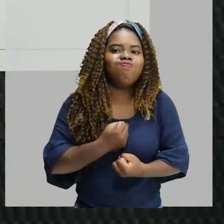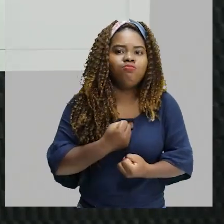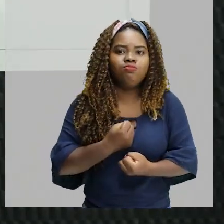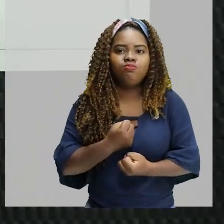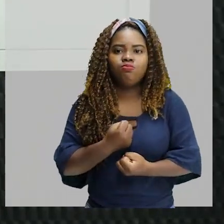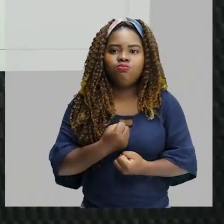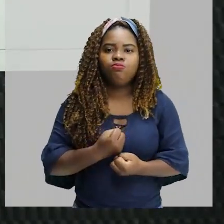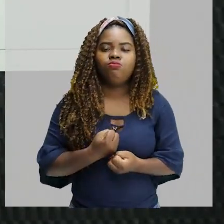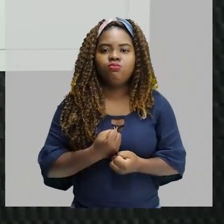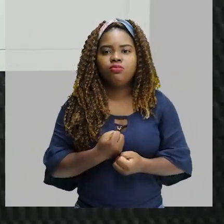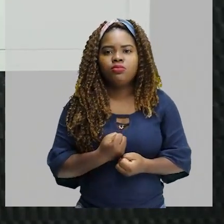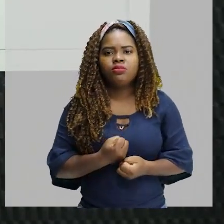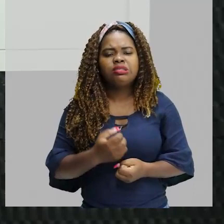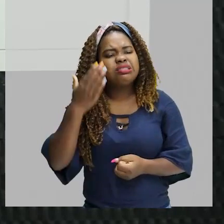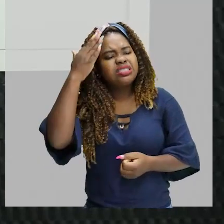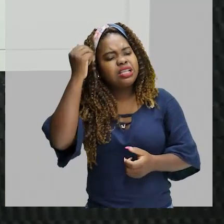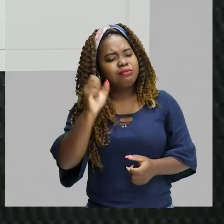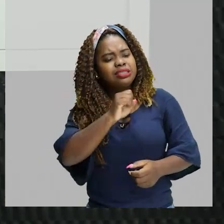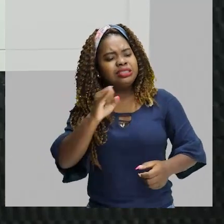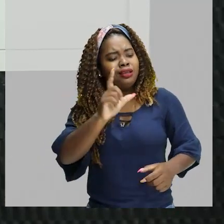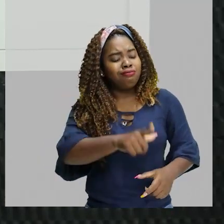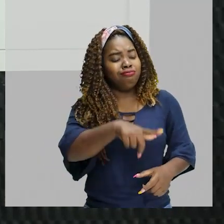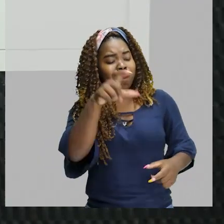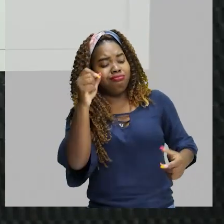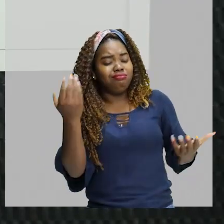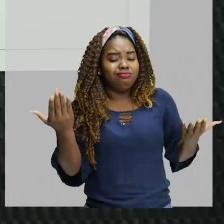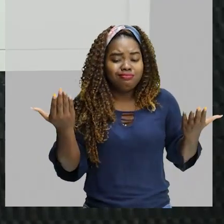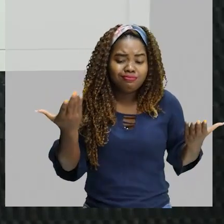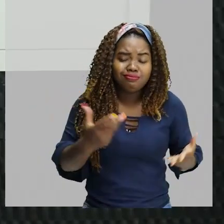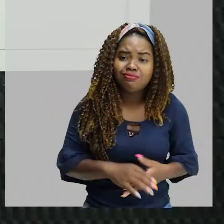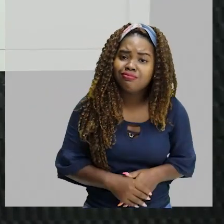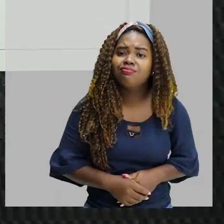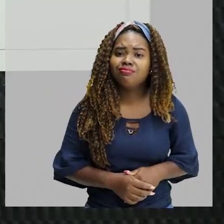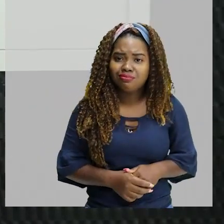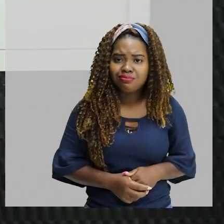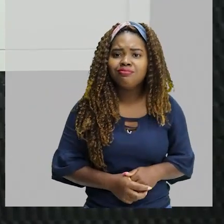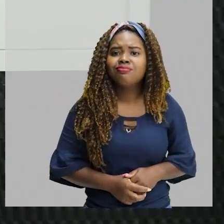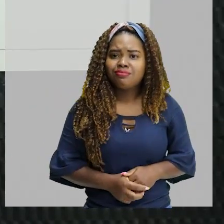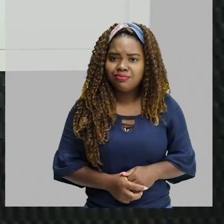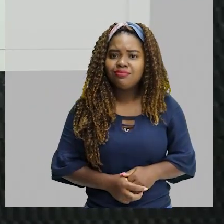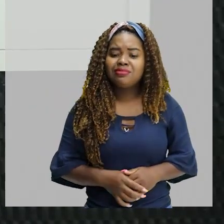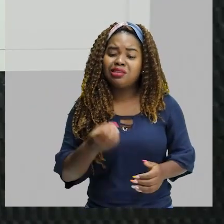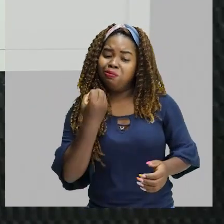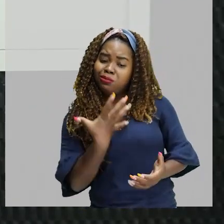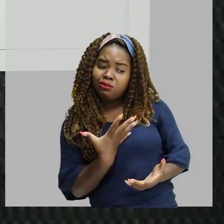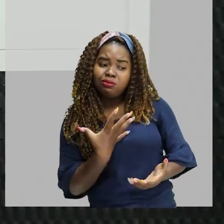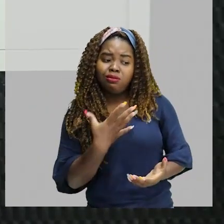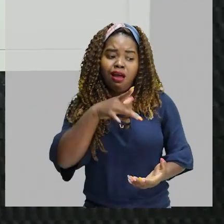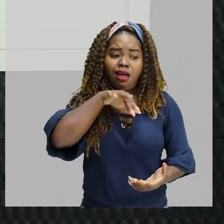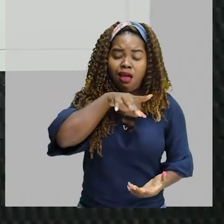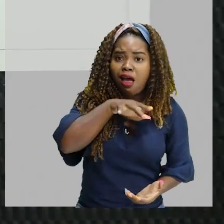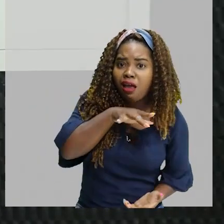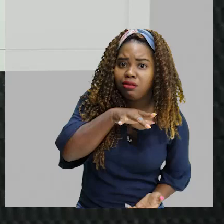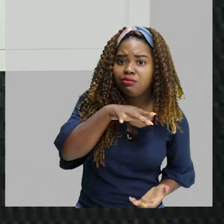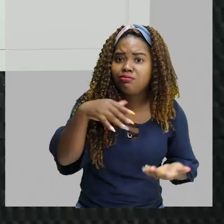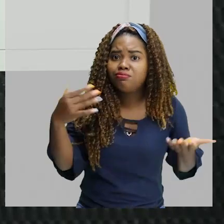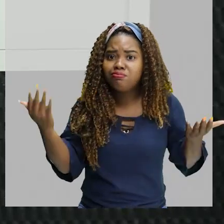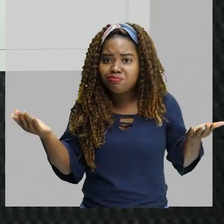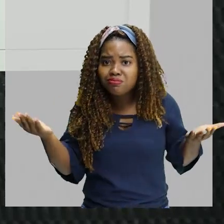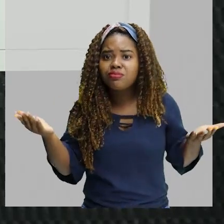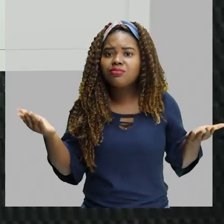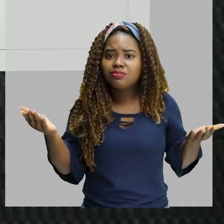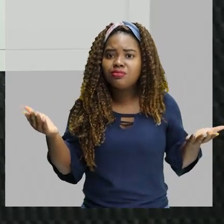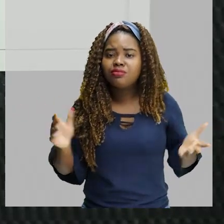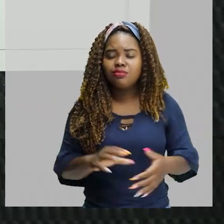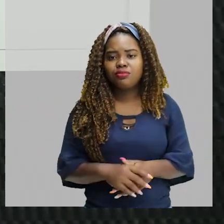Principalmente a angústia de sabermos se as nossas escolhas elas são realmente boas escolhas, ok? E